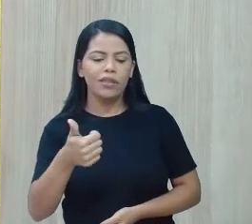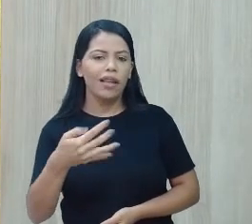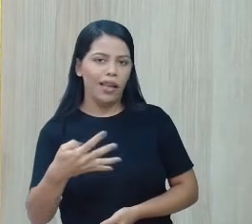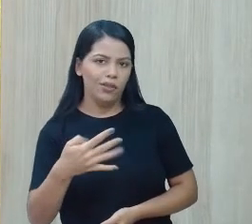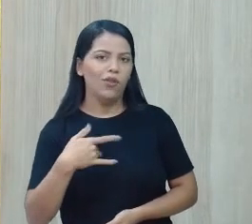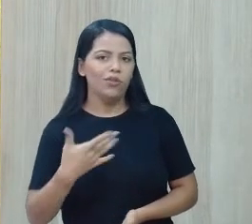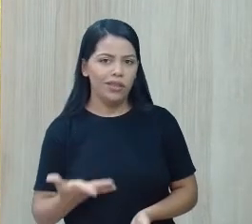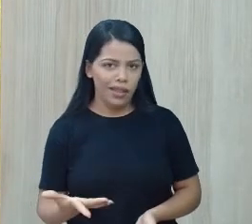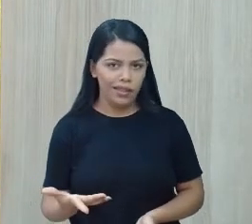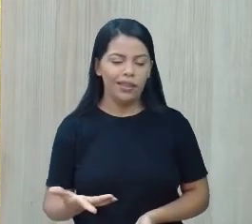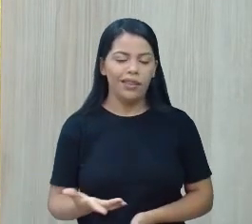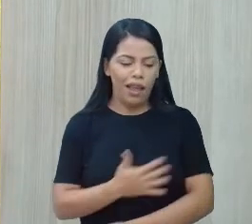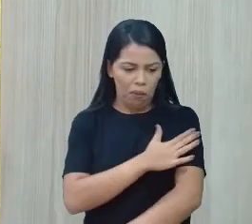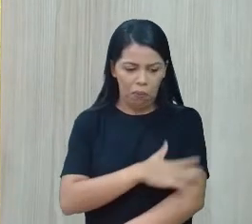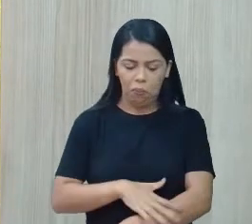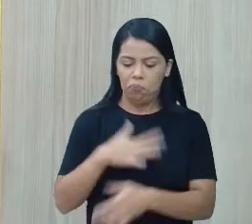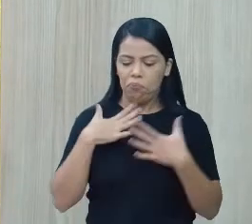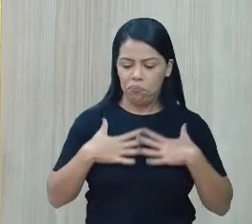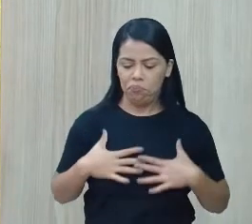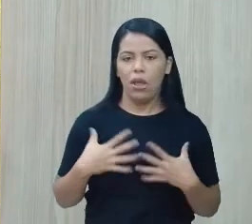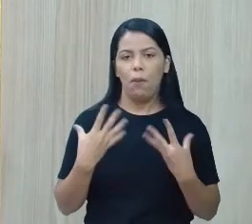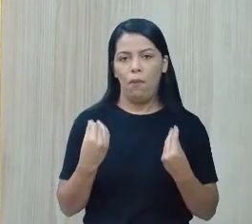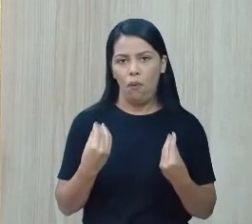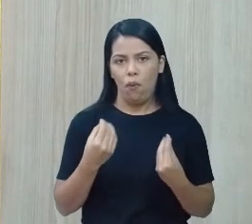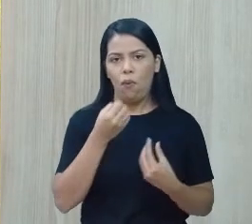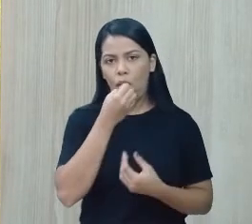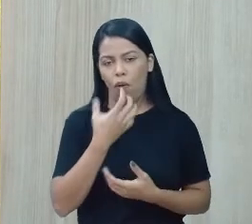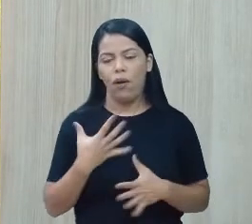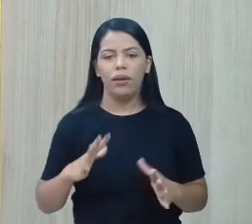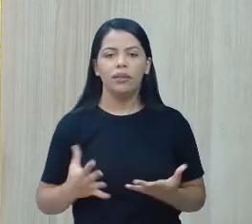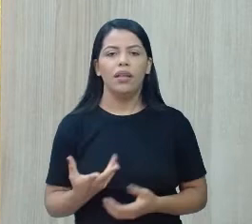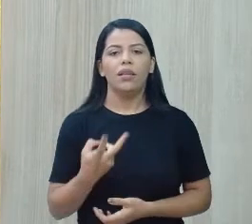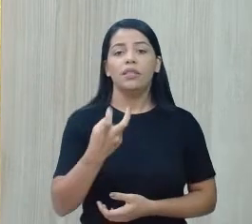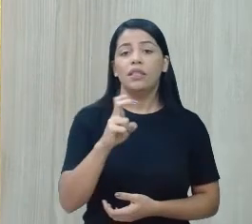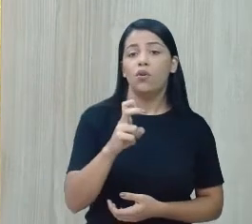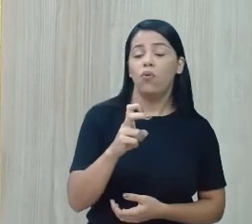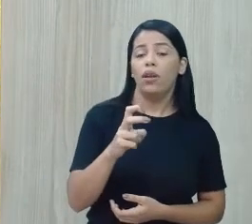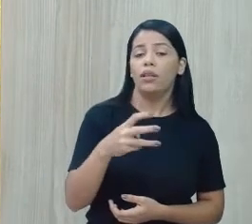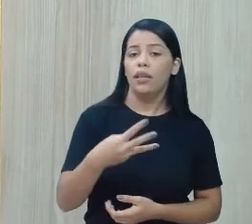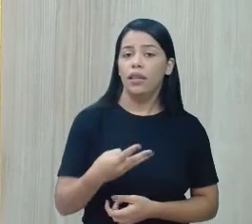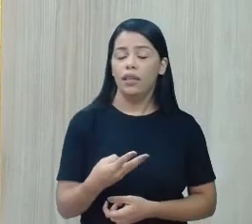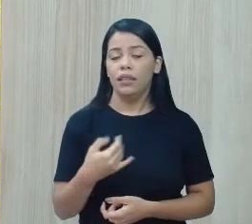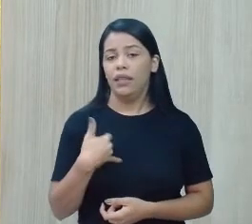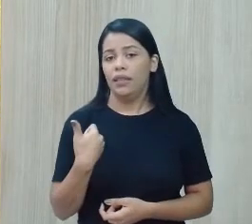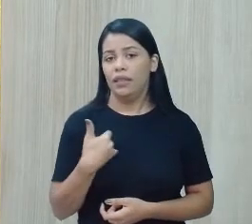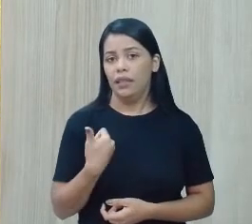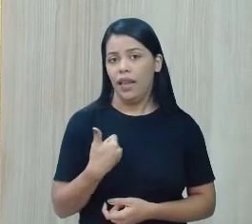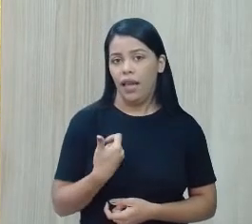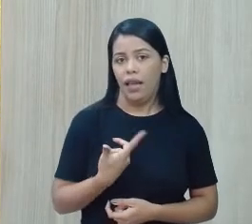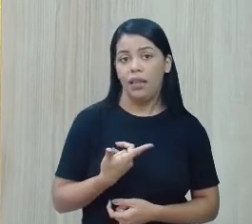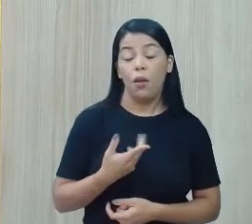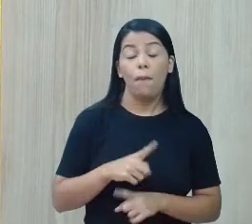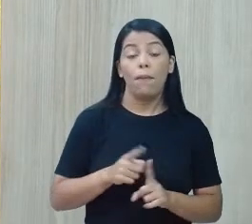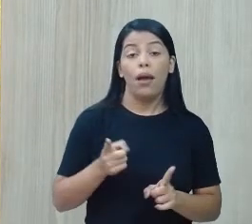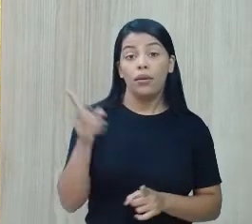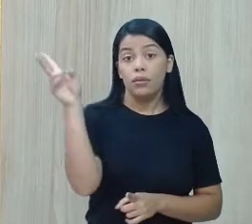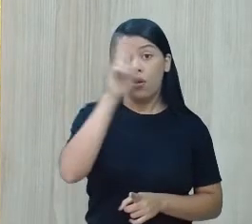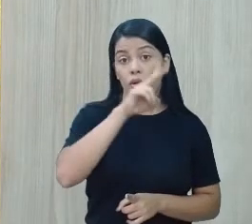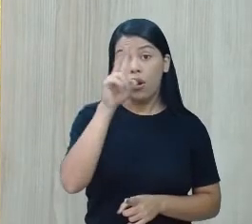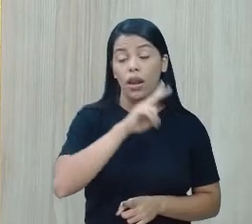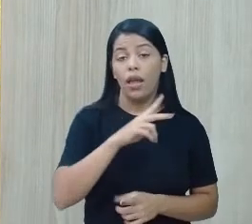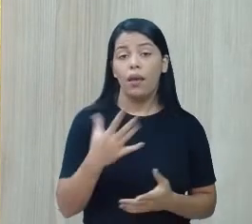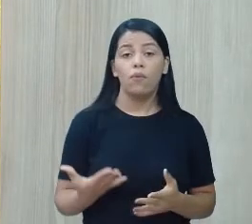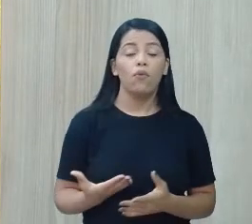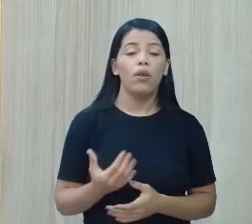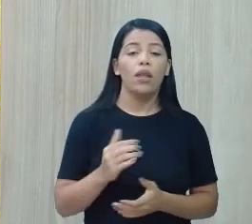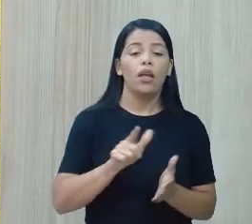né? Muito bem, como eu estou, e completei agora 53, então por isso não. Mas eu me lembro muito bem do jornal, o Jornal do Comércio é um dos